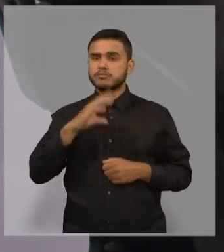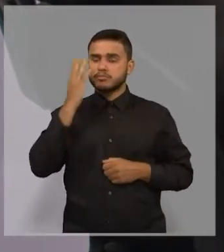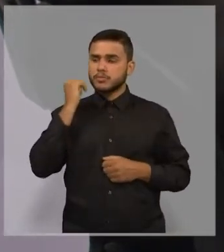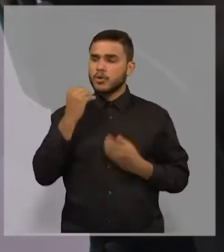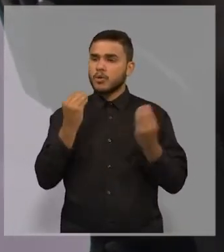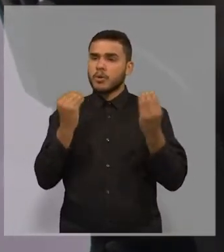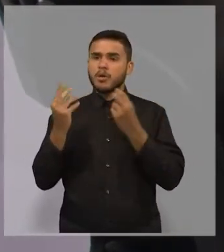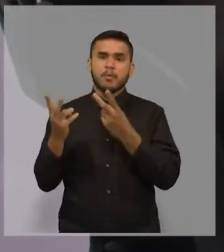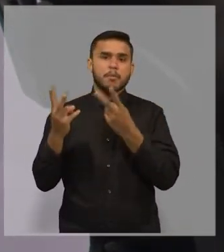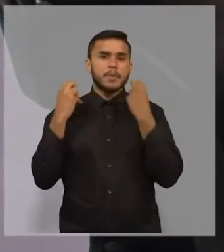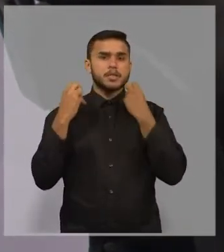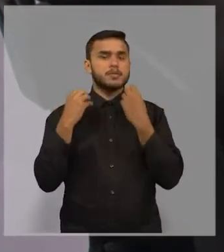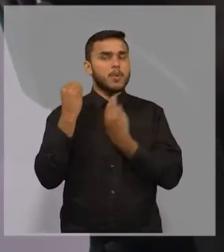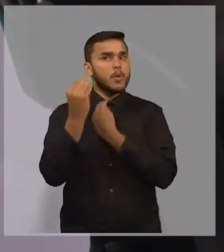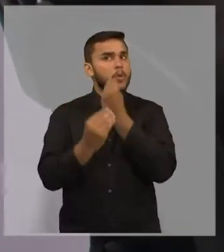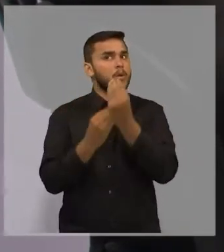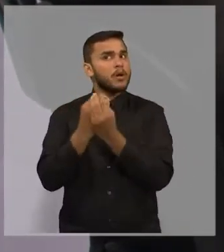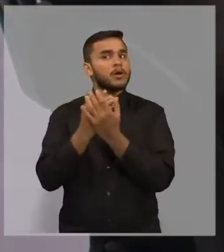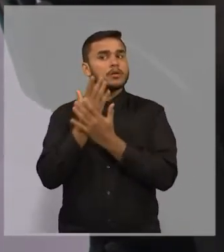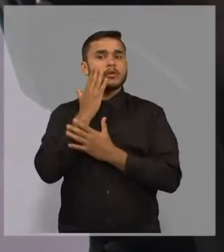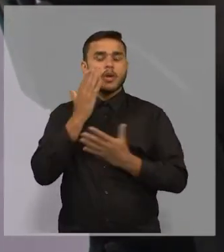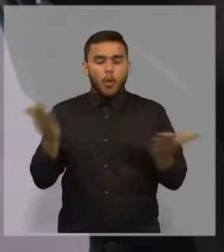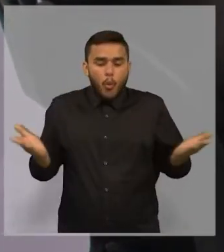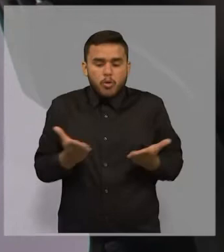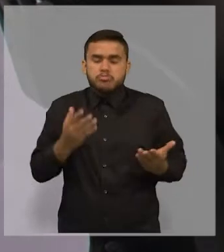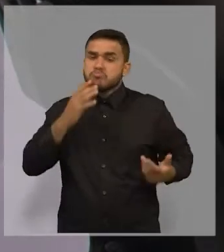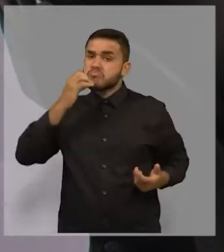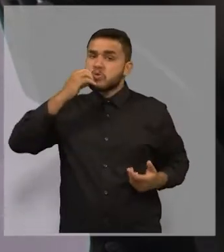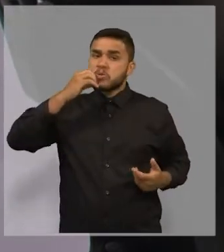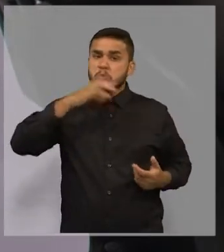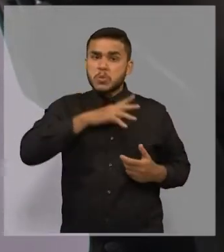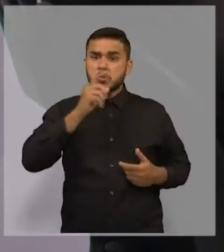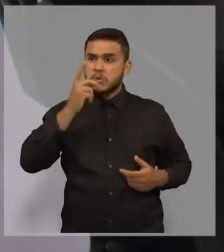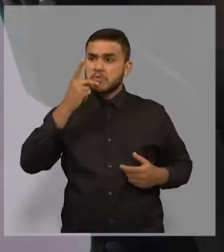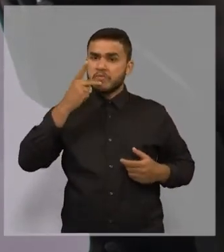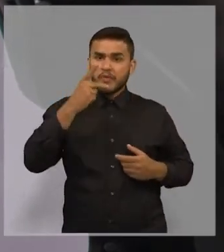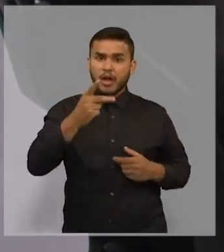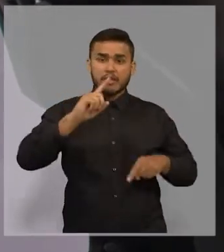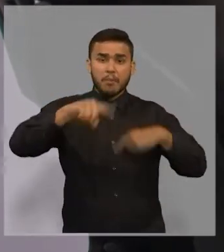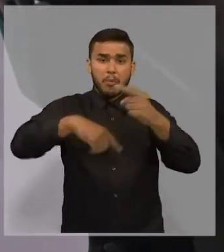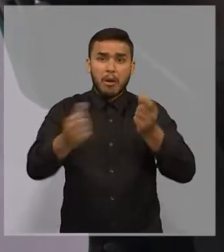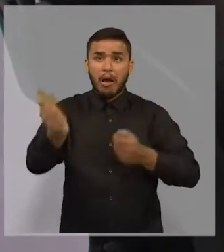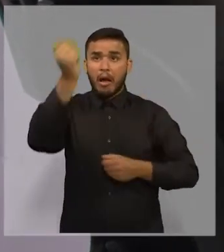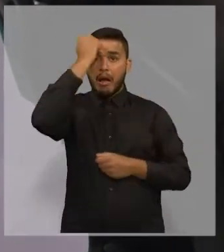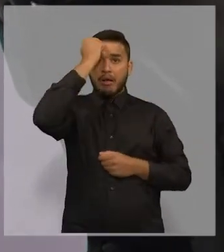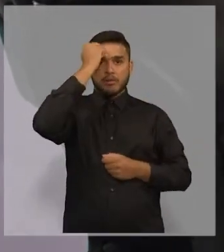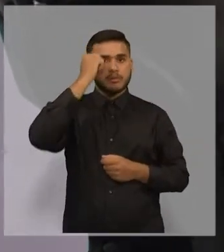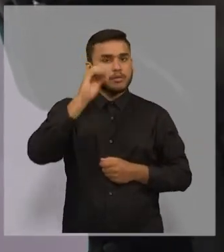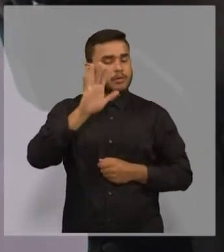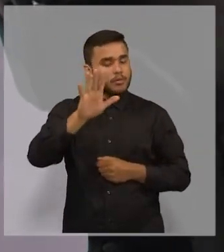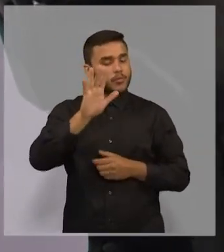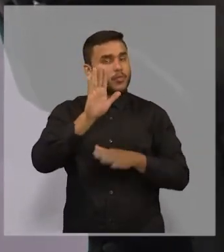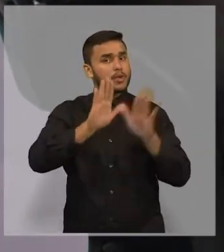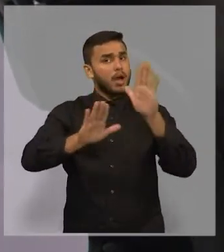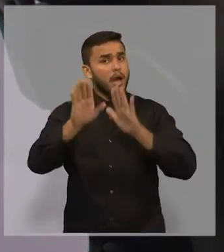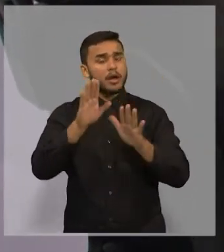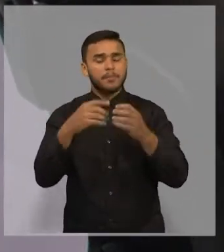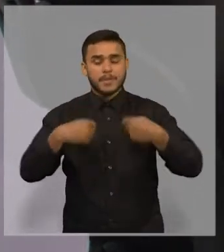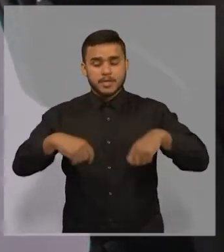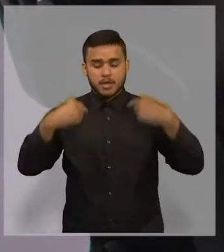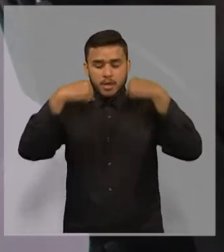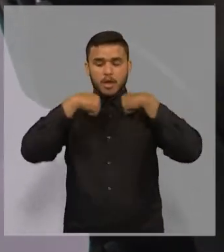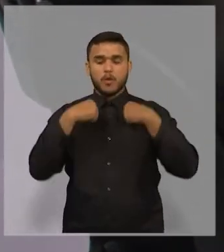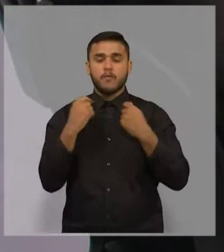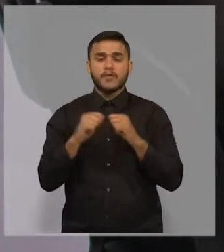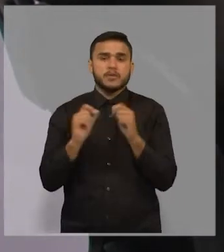pessoas cautelosas, que tenham capacidade de perceber o amanhã. Porque você faz a declaração hoje, daqui a pouco você tem que estar desmentido. Então você